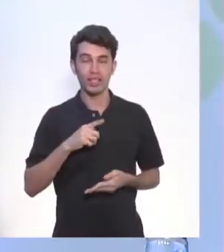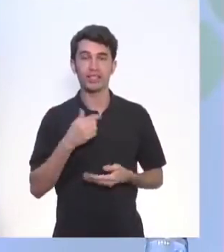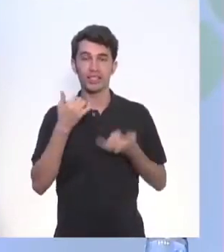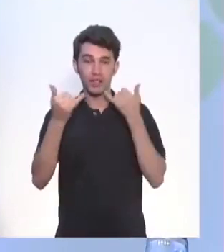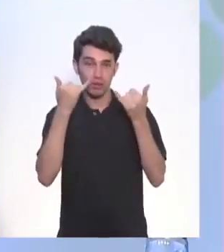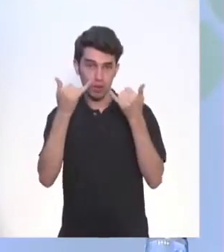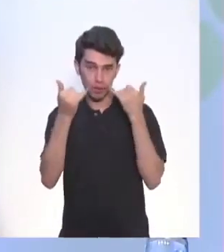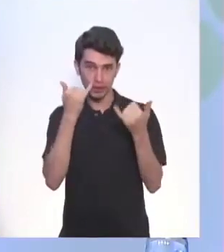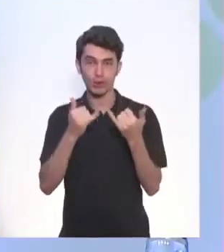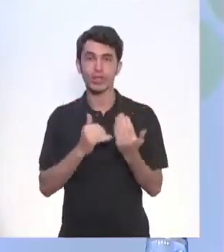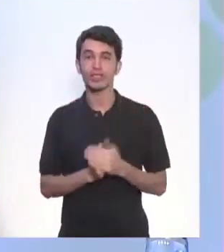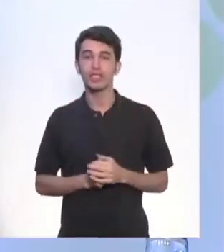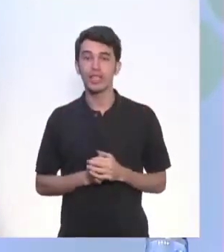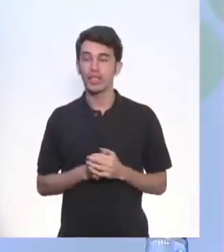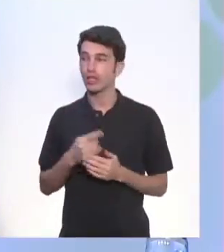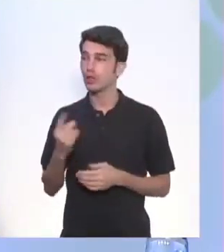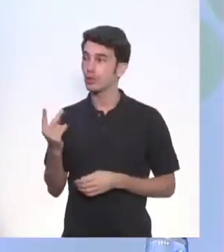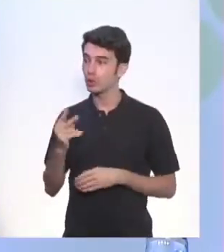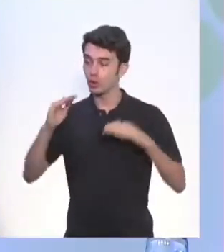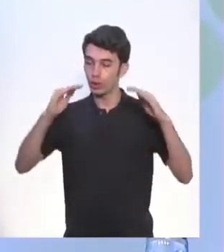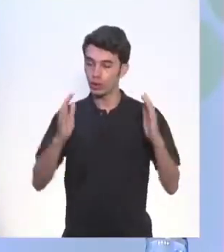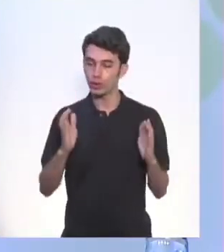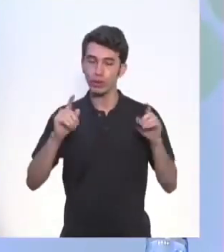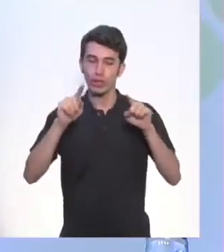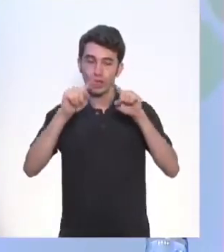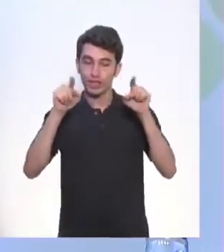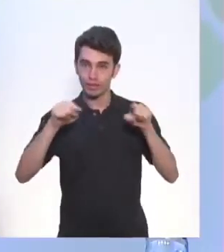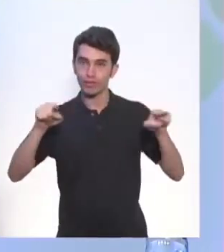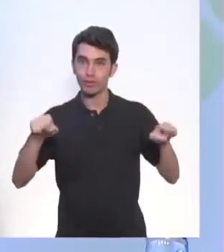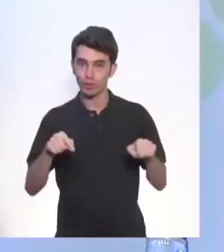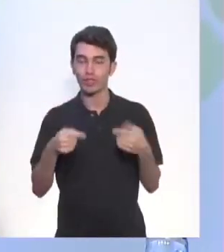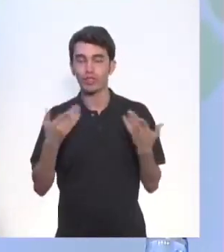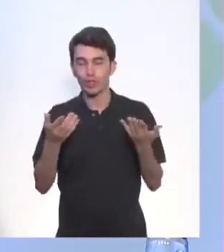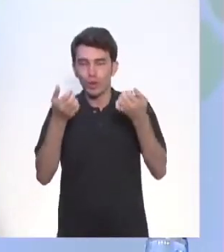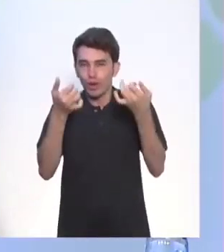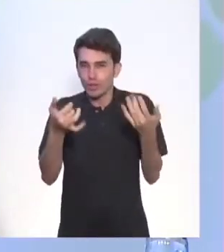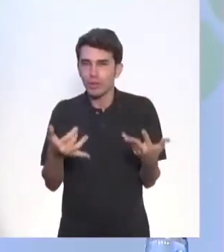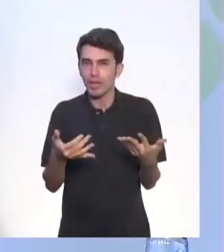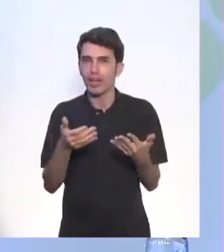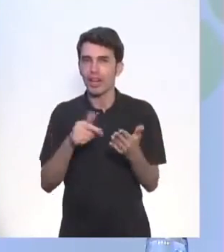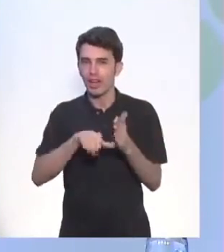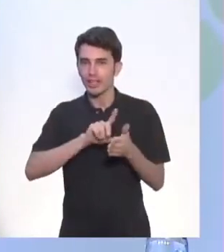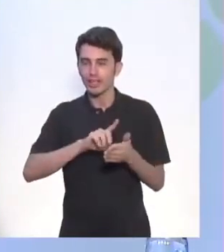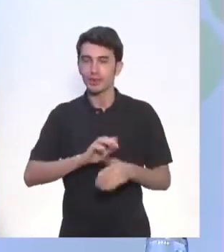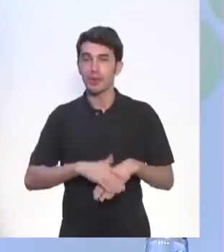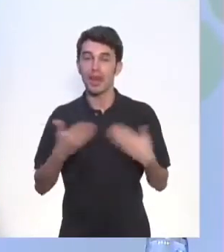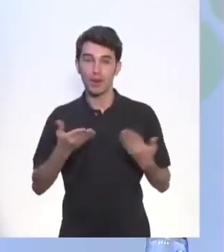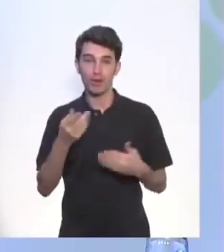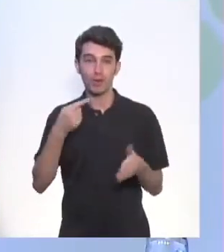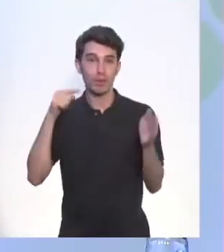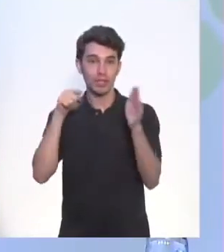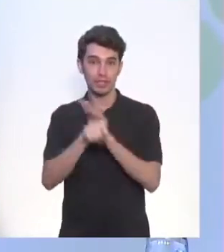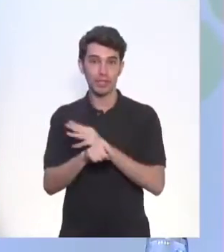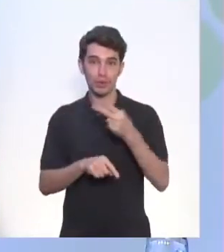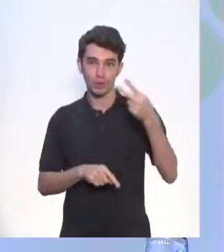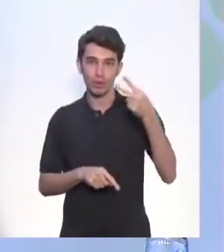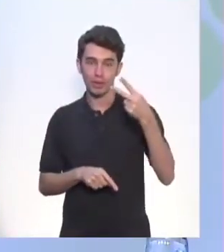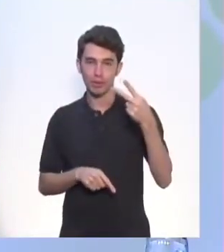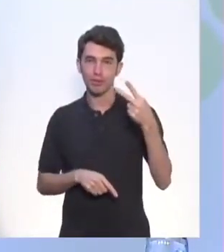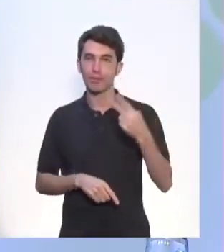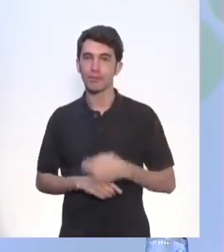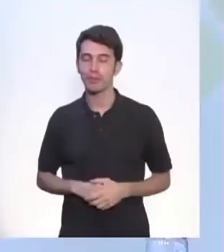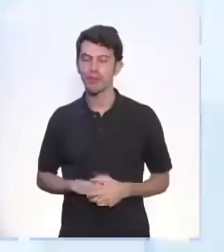essas informações entre os parentes e os colchetes, conforme eu mencionei para vocês. Agora, vamos para a segunda questão.